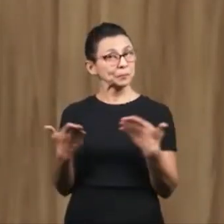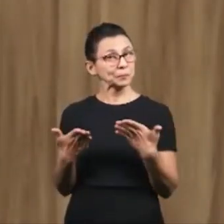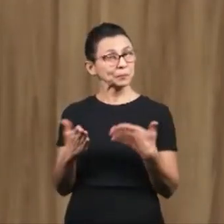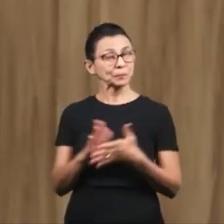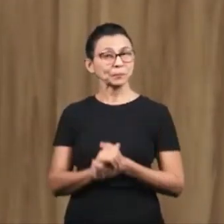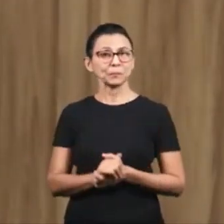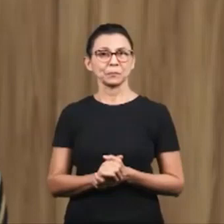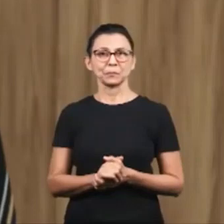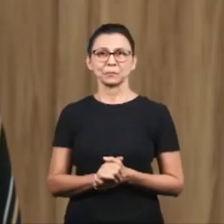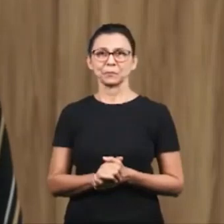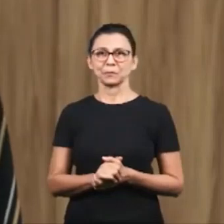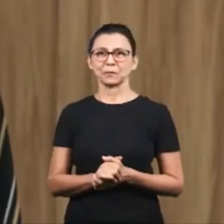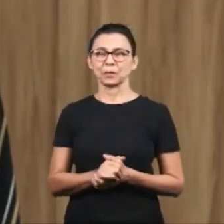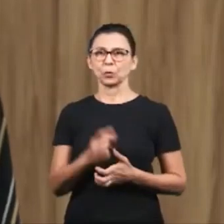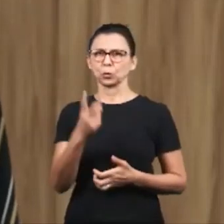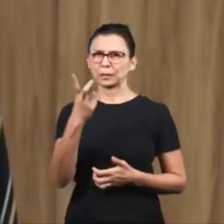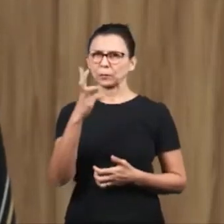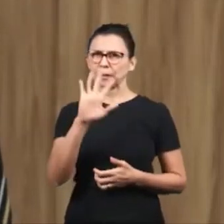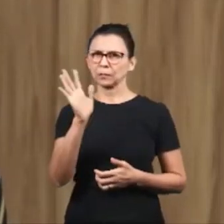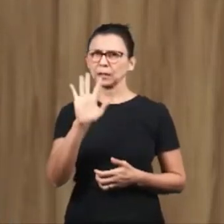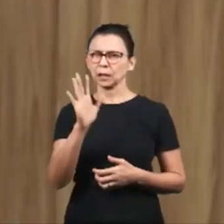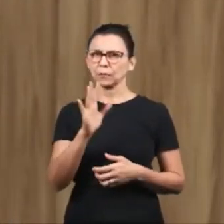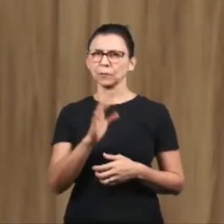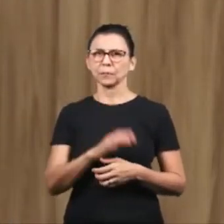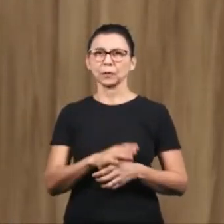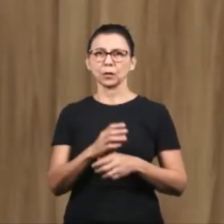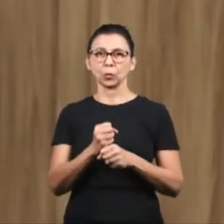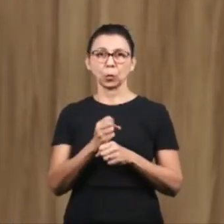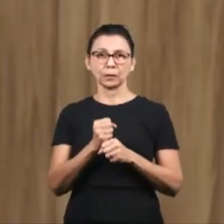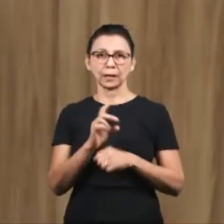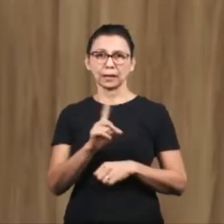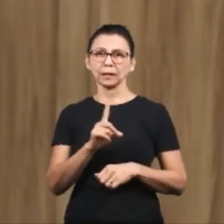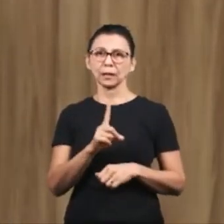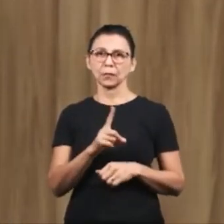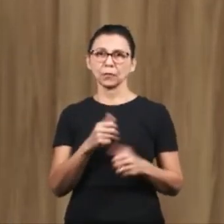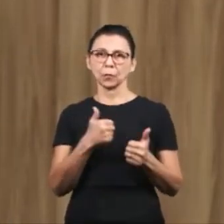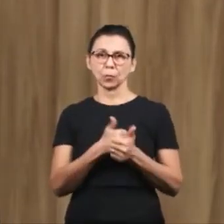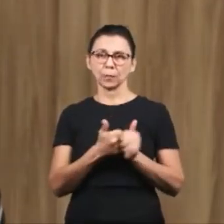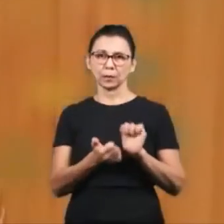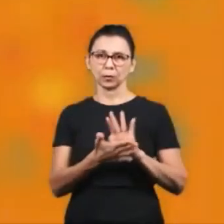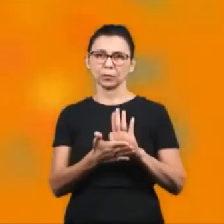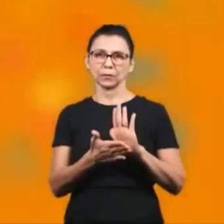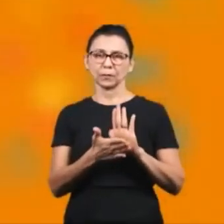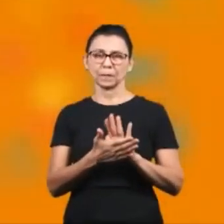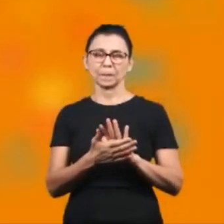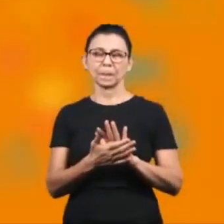Agora nós não vamos contar. Nós vamos nos preparar para acompanhar o louvor.